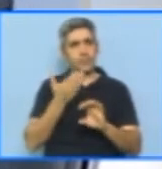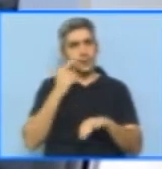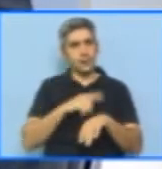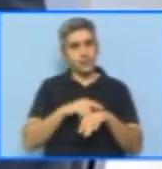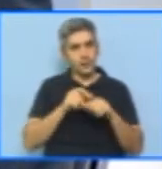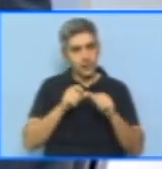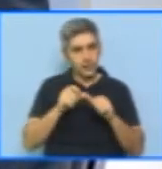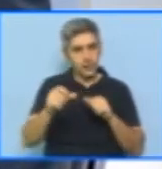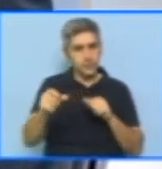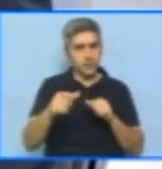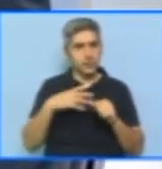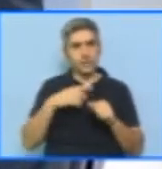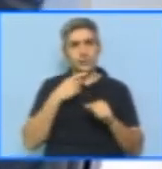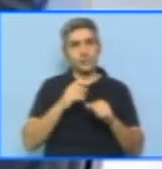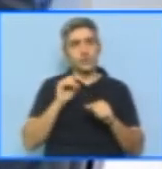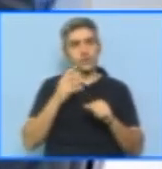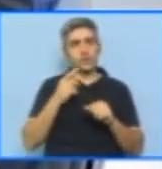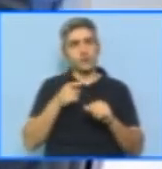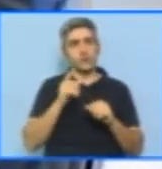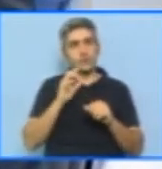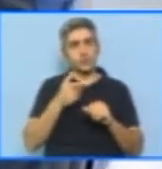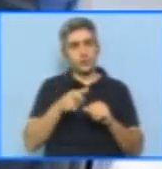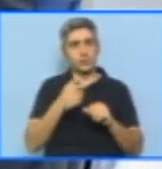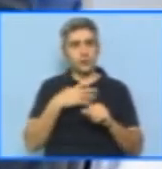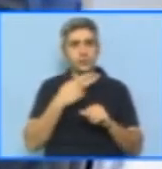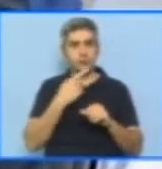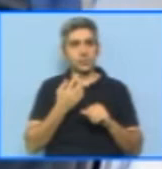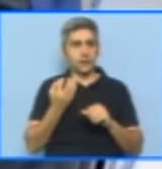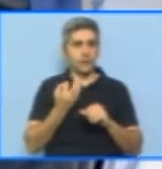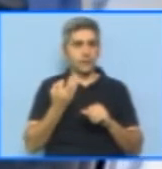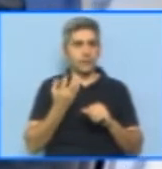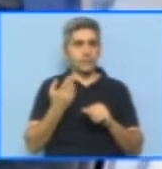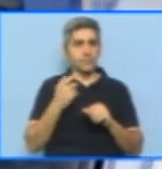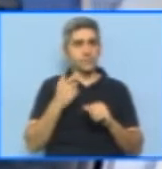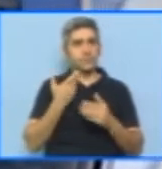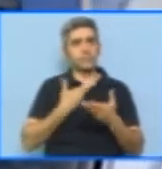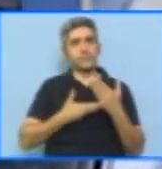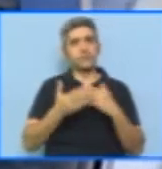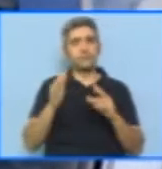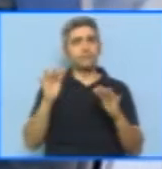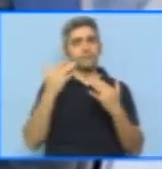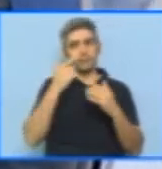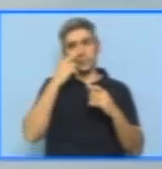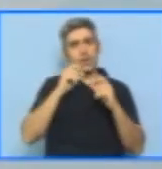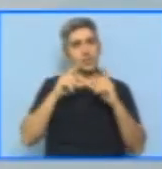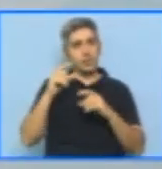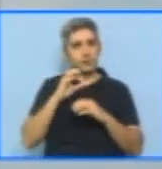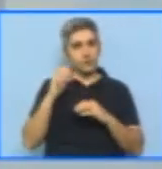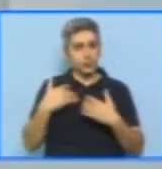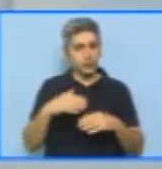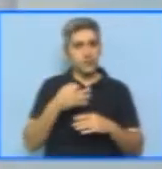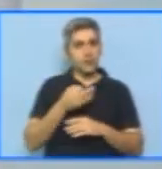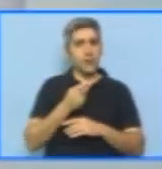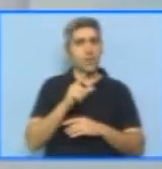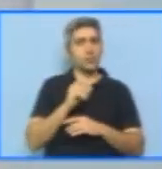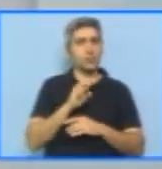de emissão. O que quer dizer que quando assim acontece é porque, de facto, há o retorno da audiência. Paulo Santos é diretor da